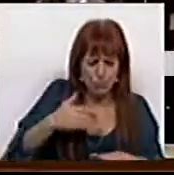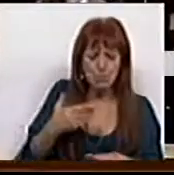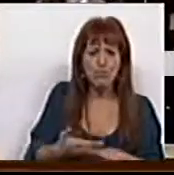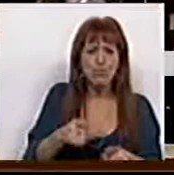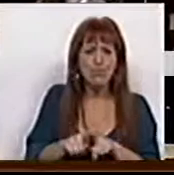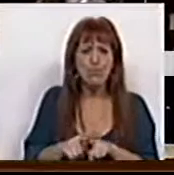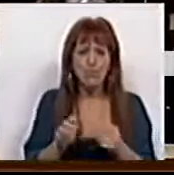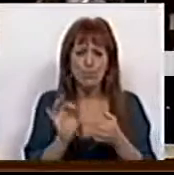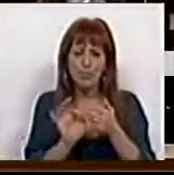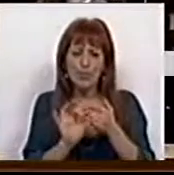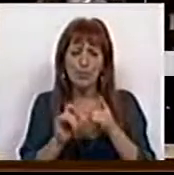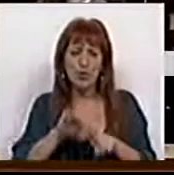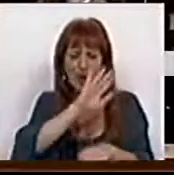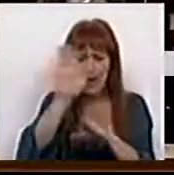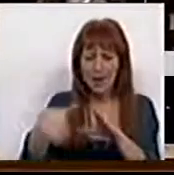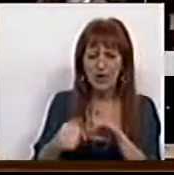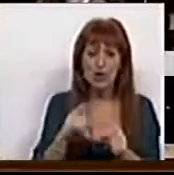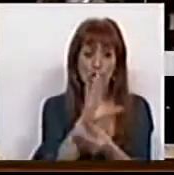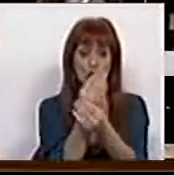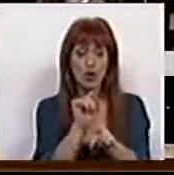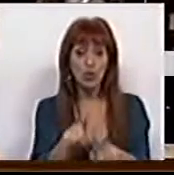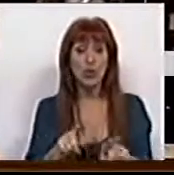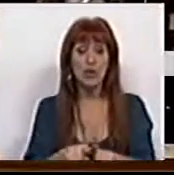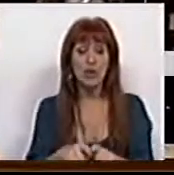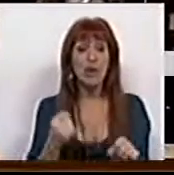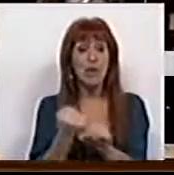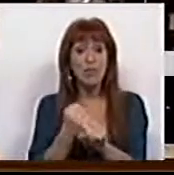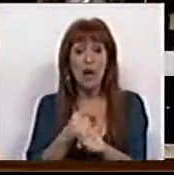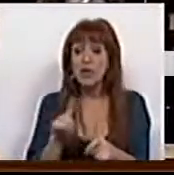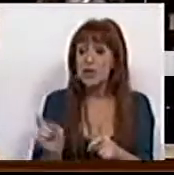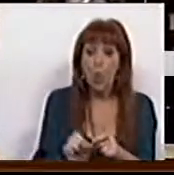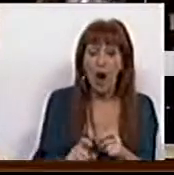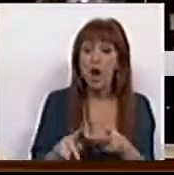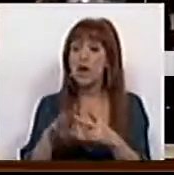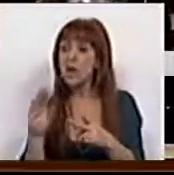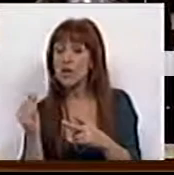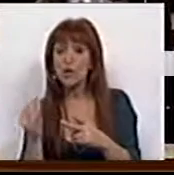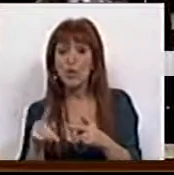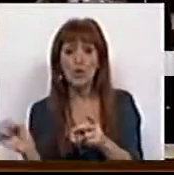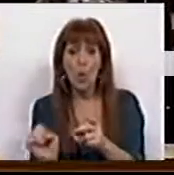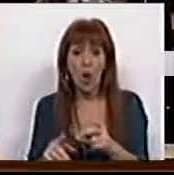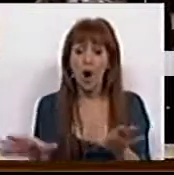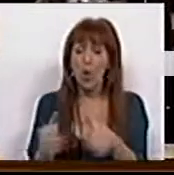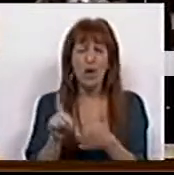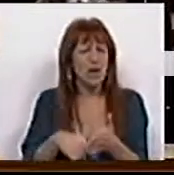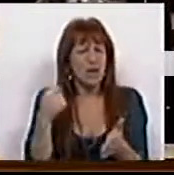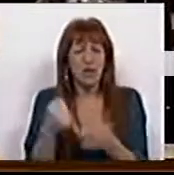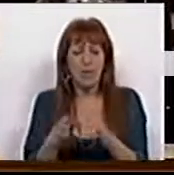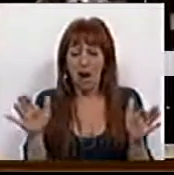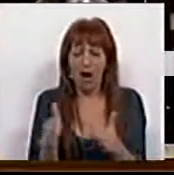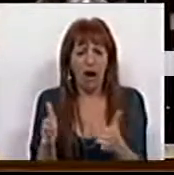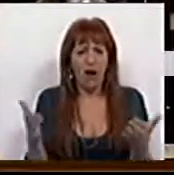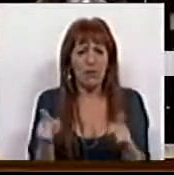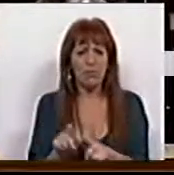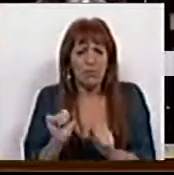reforçar a composição, a participação dos estudantes. Sem funcionários e sem estudantes, os órgãos serão sempre